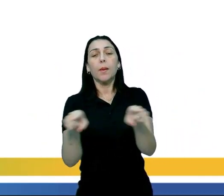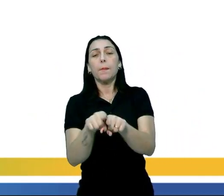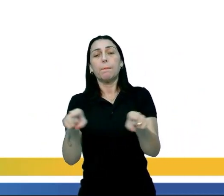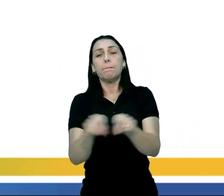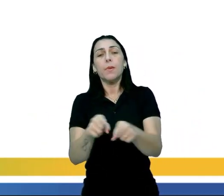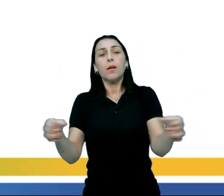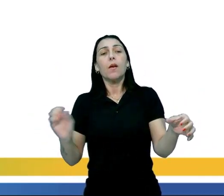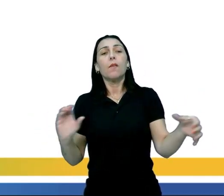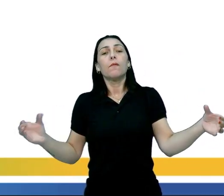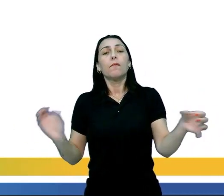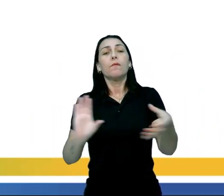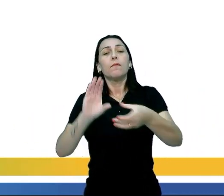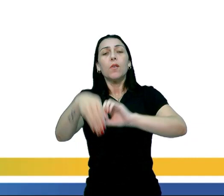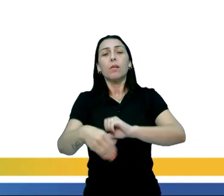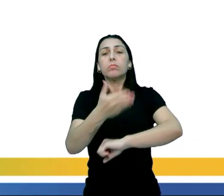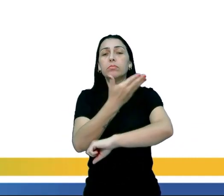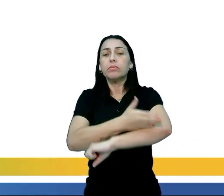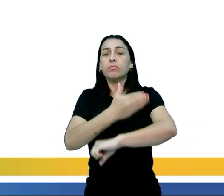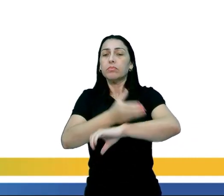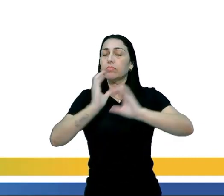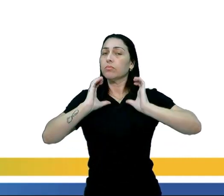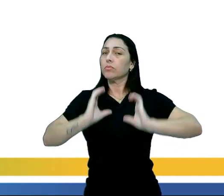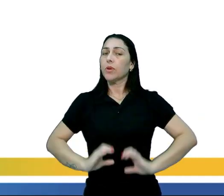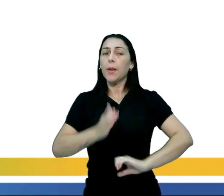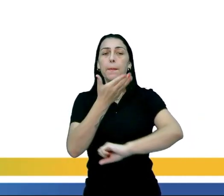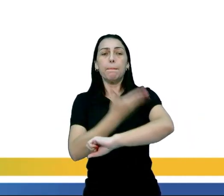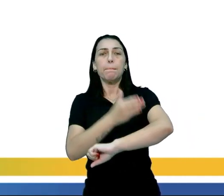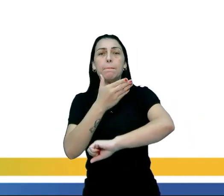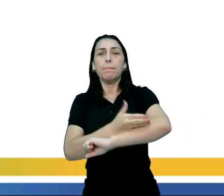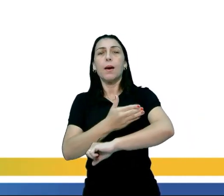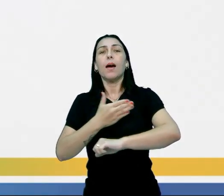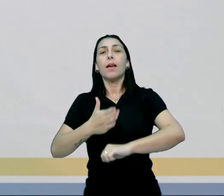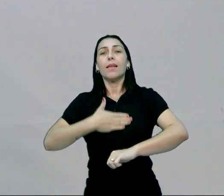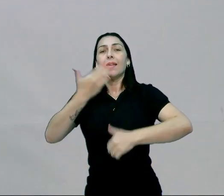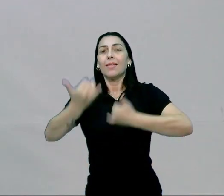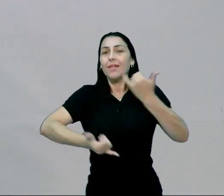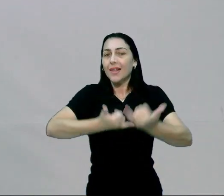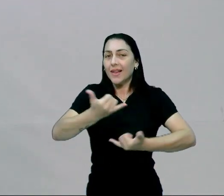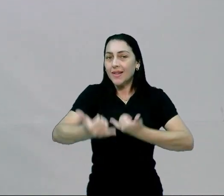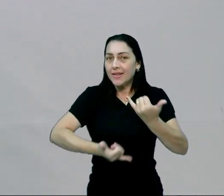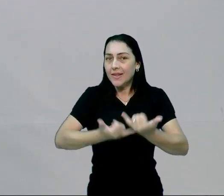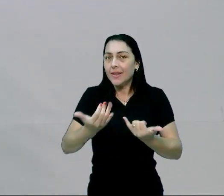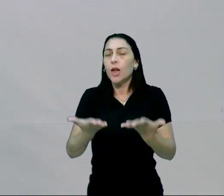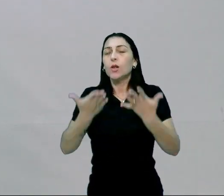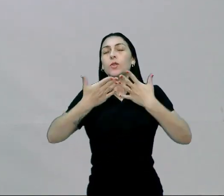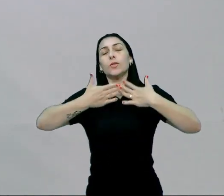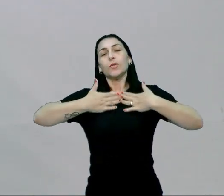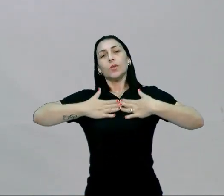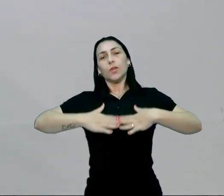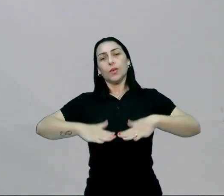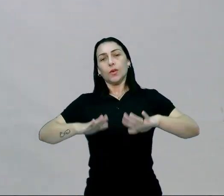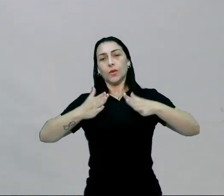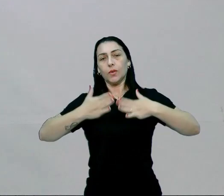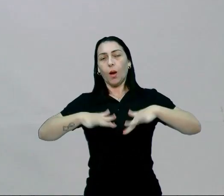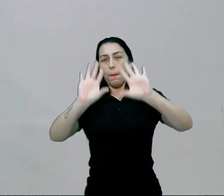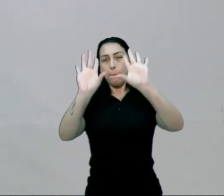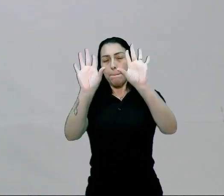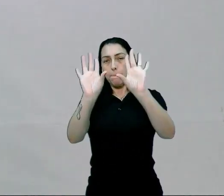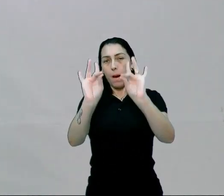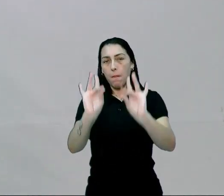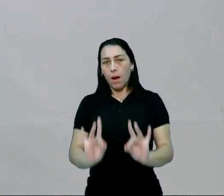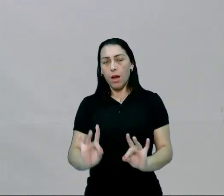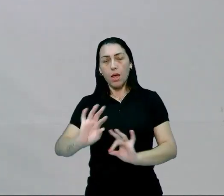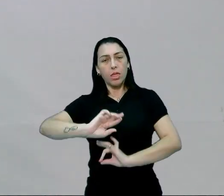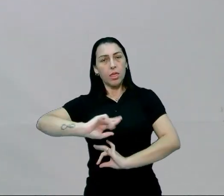sua formação para o exercício da cidadania e a prática de lazer. Vamos devagar, destrinchar aqui, não